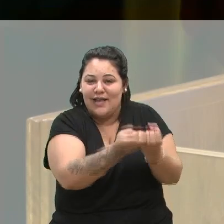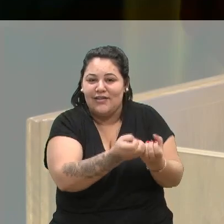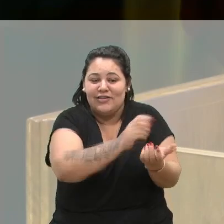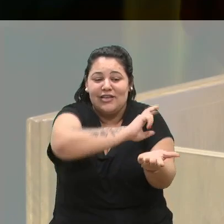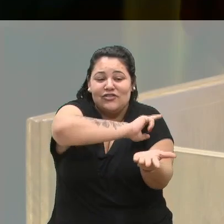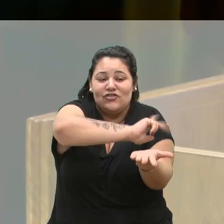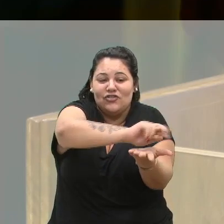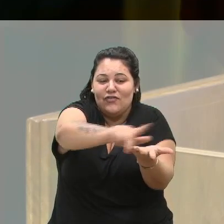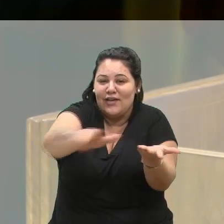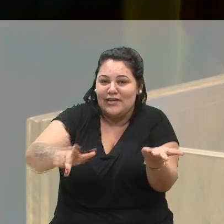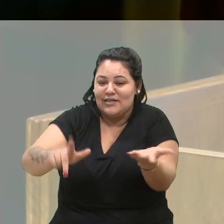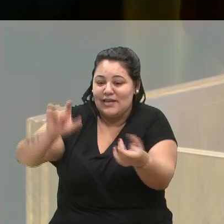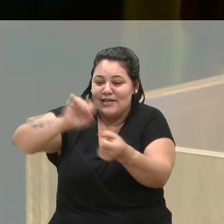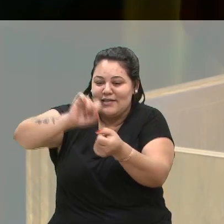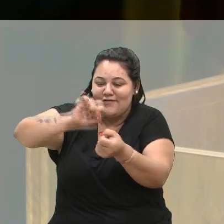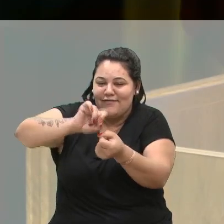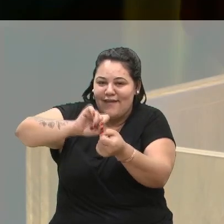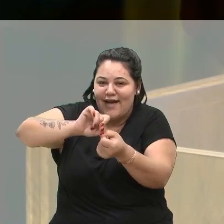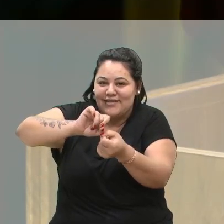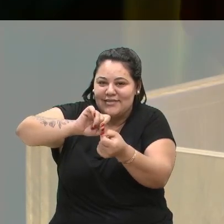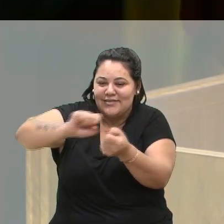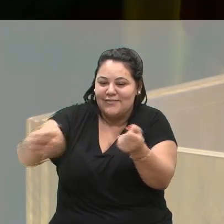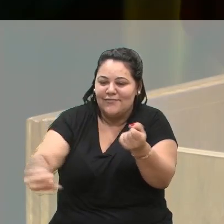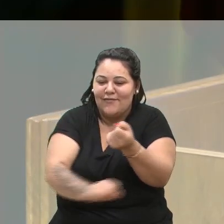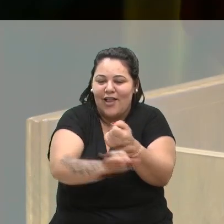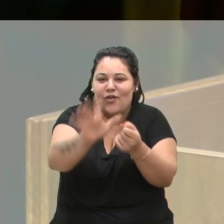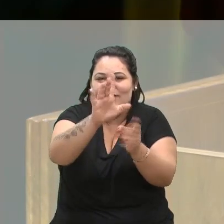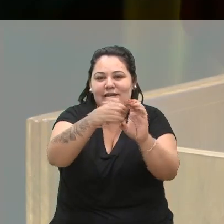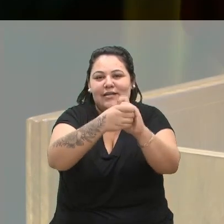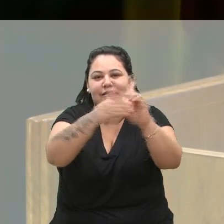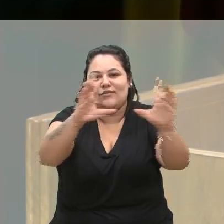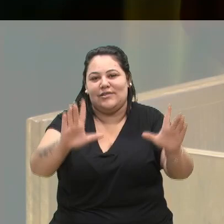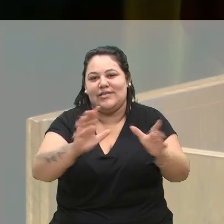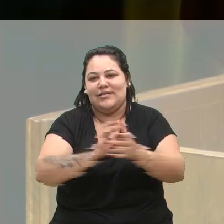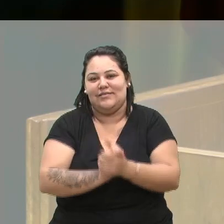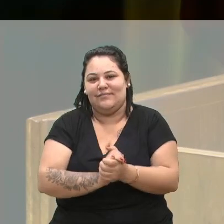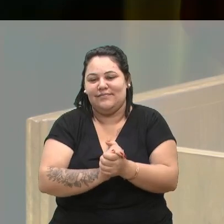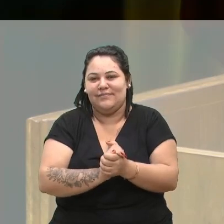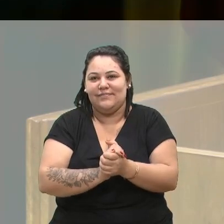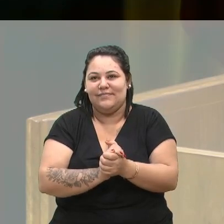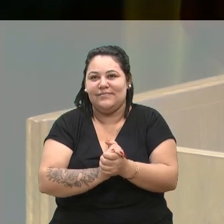diferenças que fazem a grandeza da democracia.